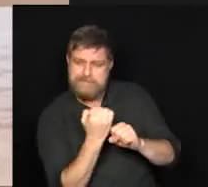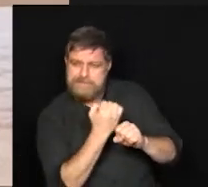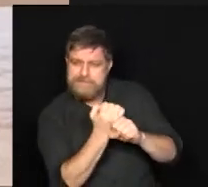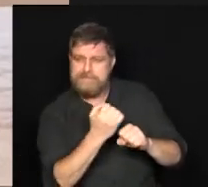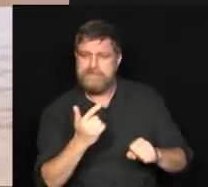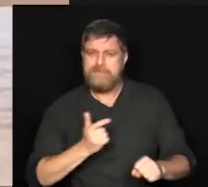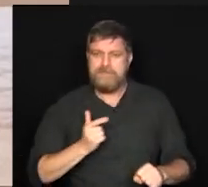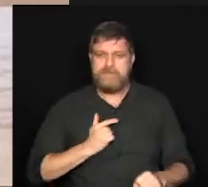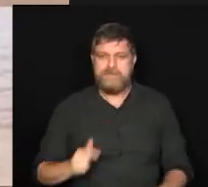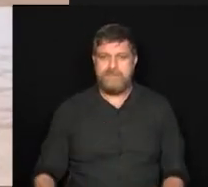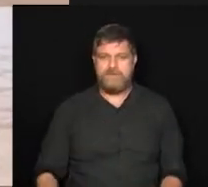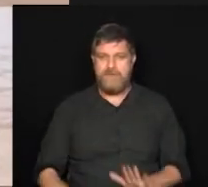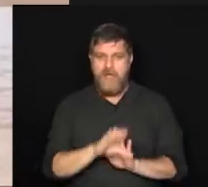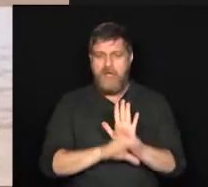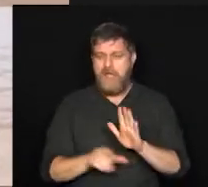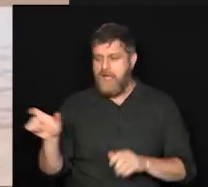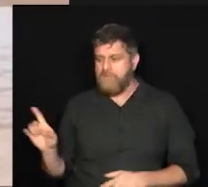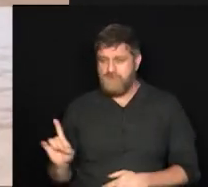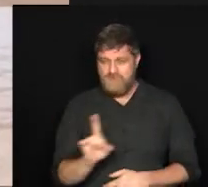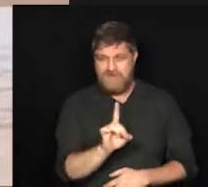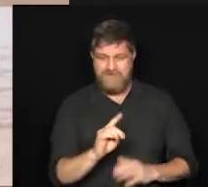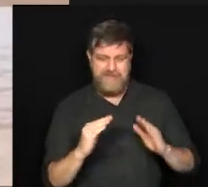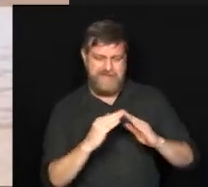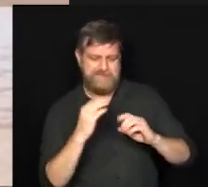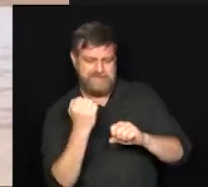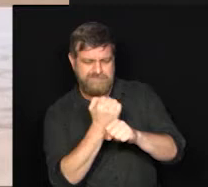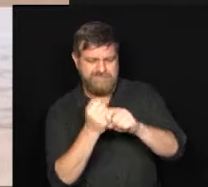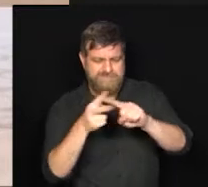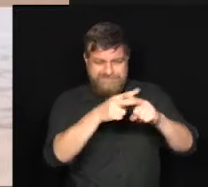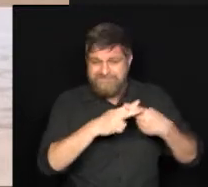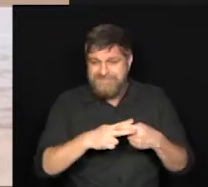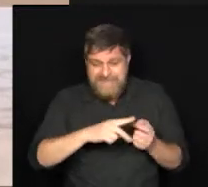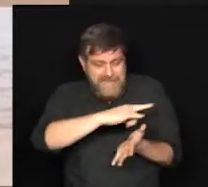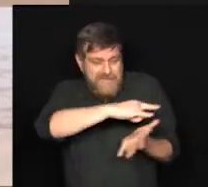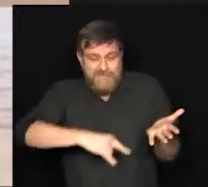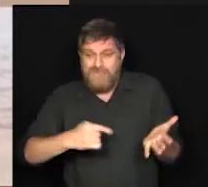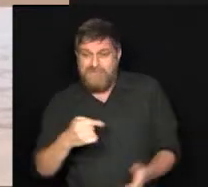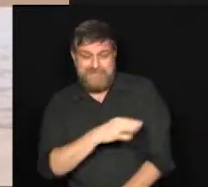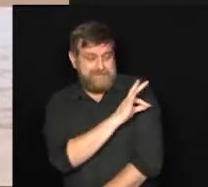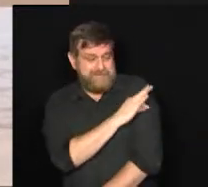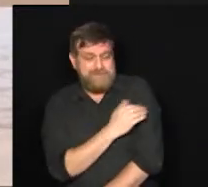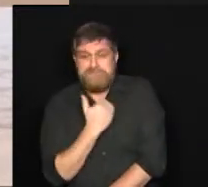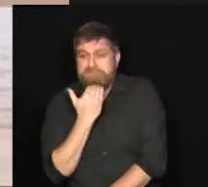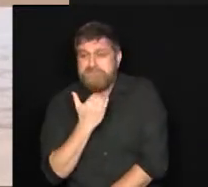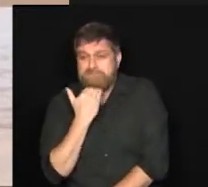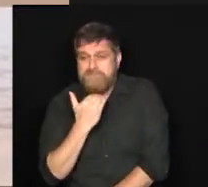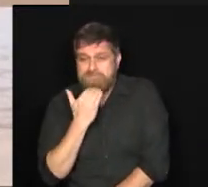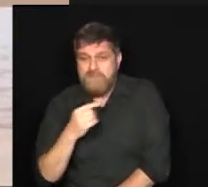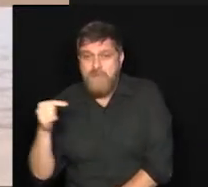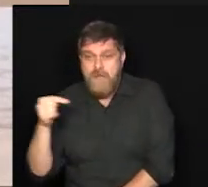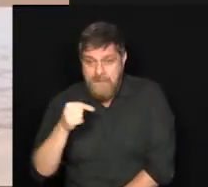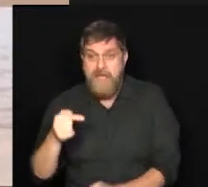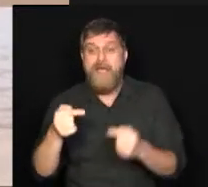de obras, quer dizer, alguém que foi lá, reformou a casa, mas não deu entrada na prefeitura, entra